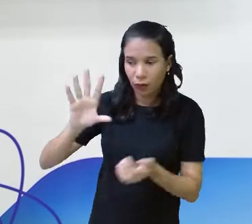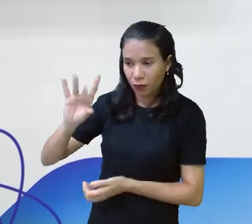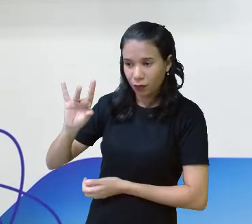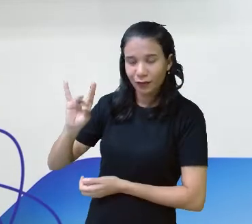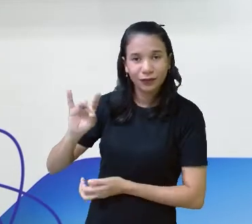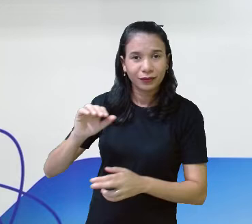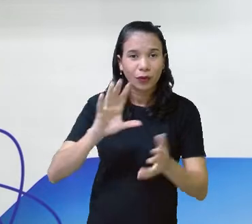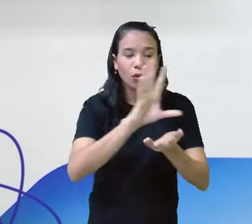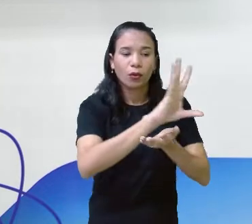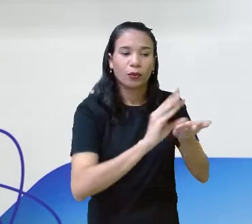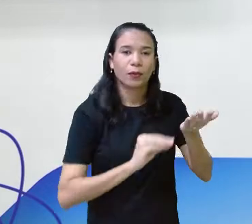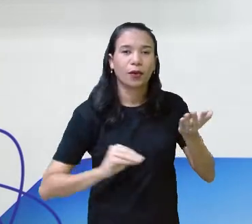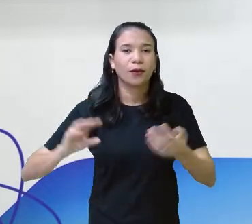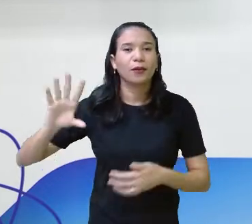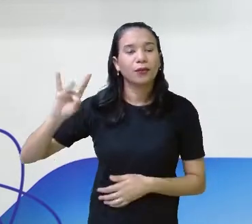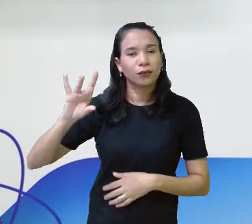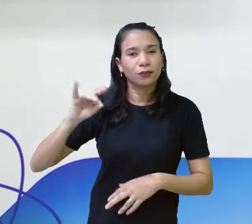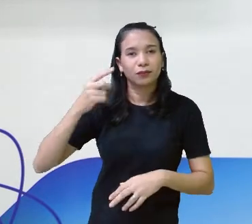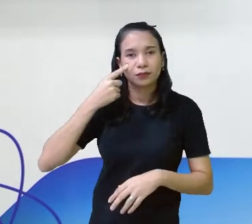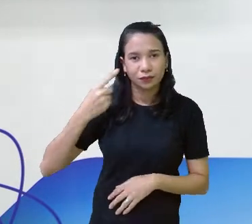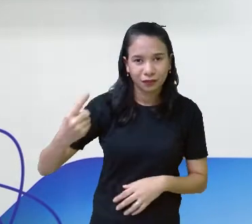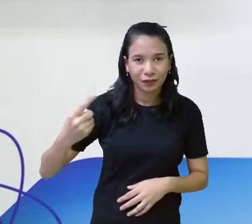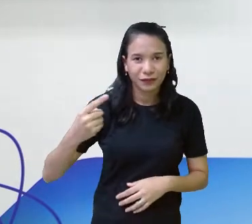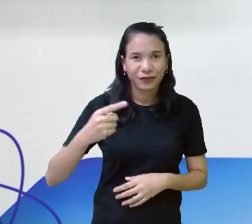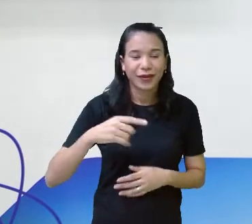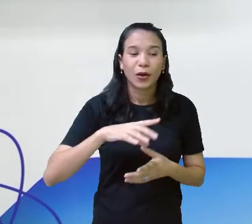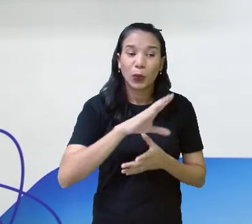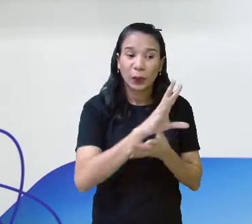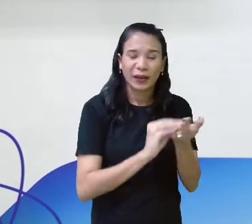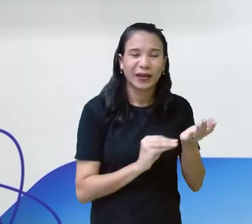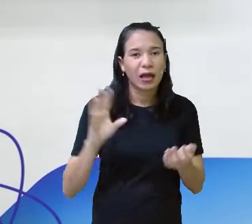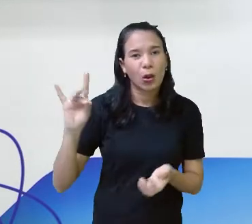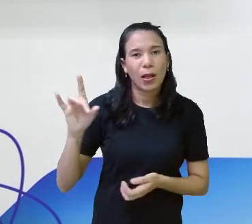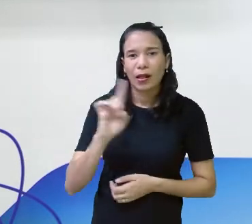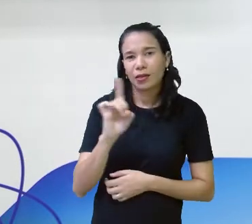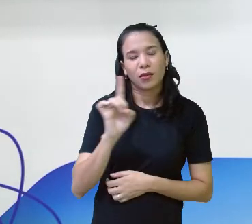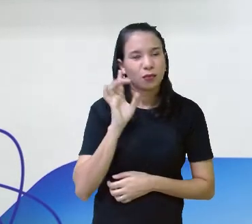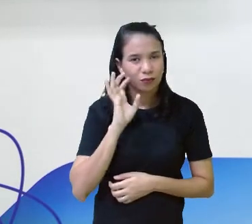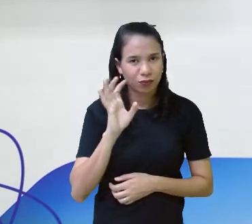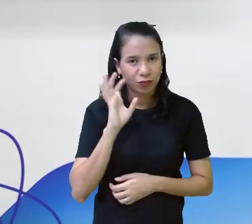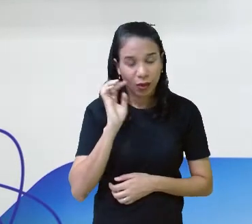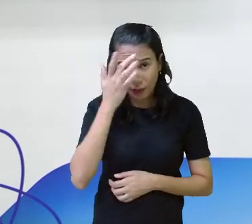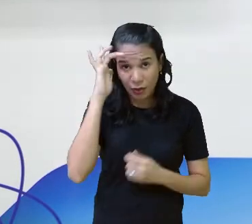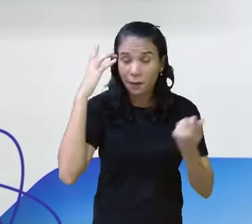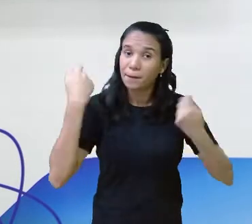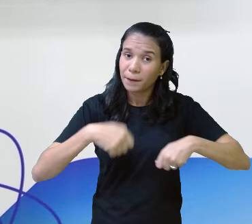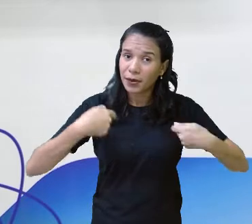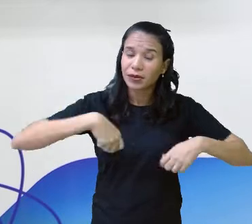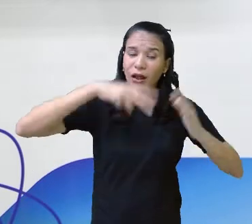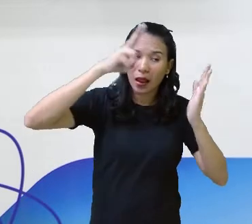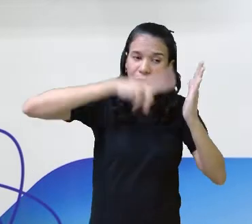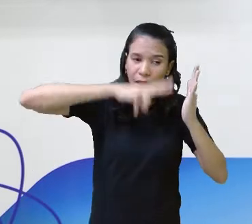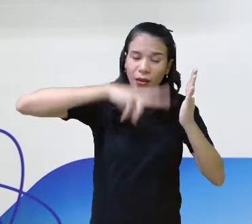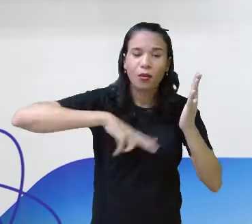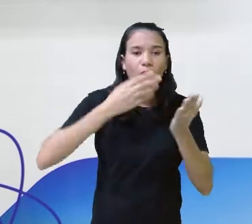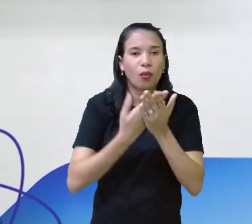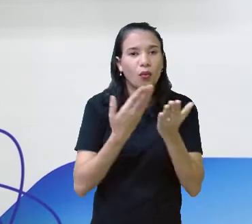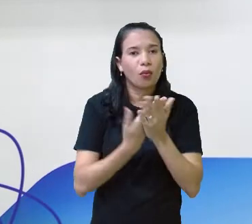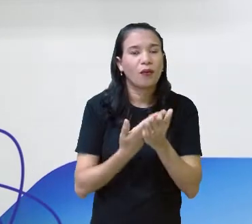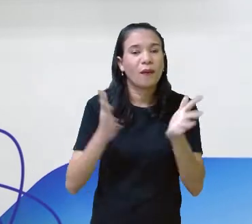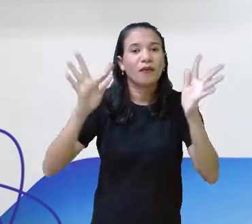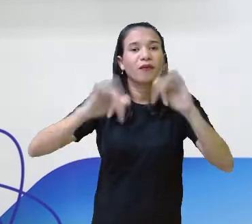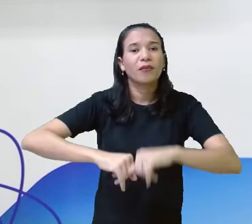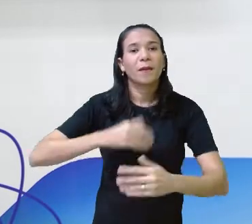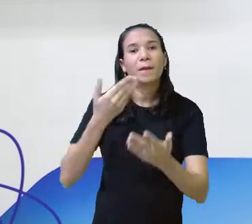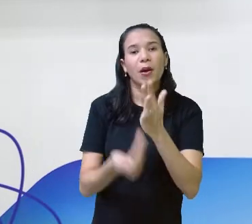Ctrl+V, não é? Copia e cola. Esse Ctrl+C, Ctrl+V não é legal, tá, gente? Se você não leu, se você não estudou, o trabalho perde a